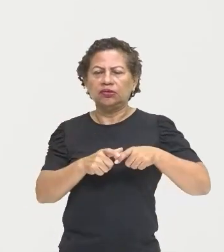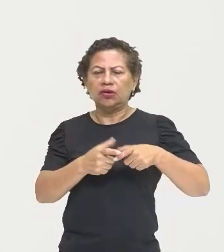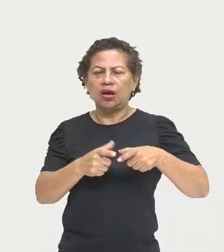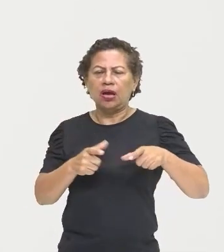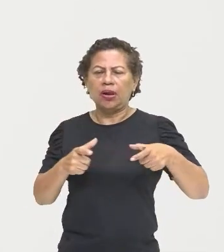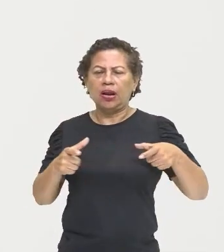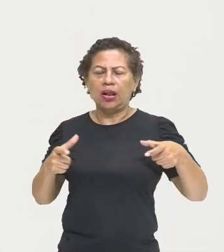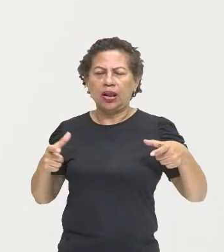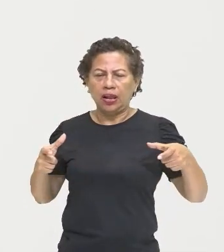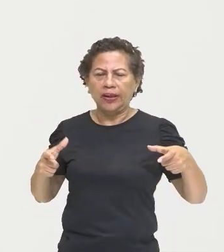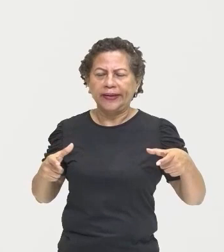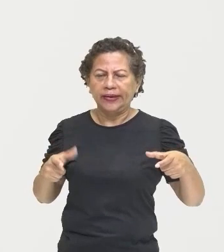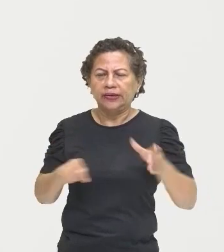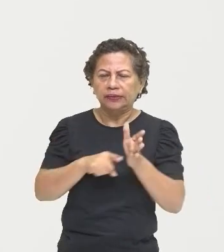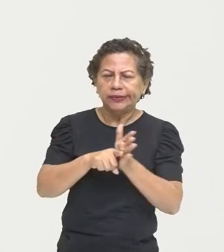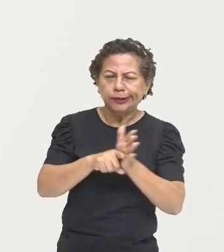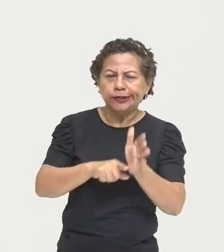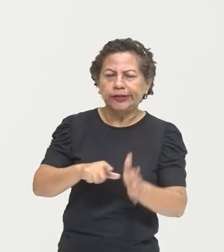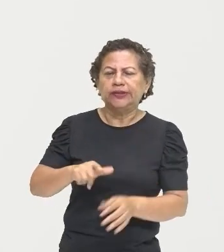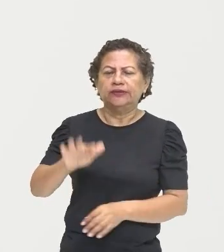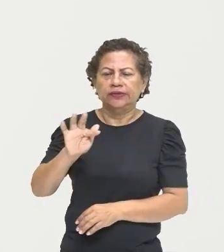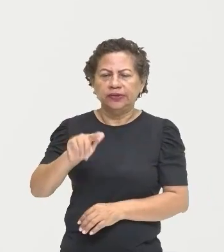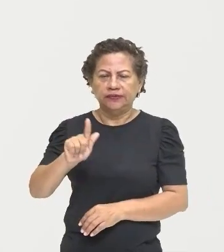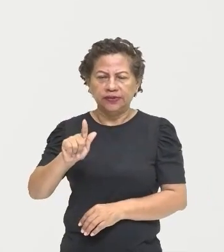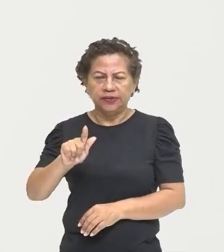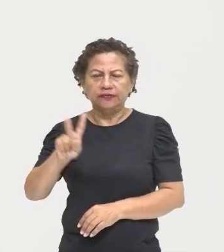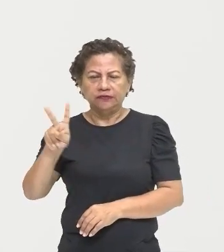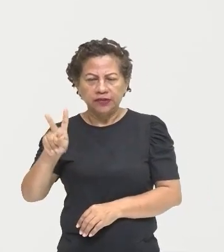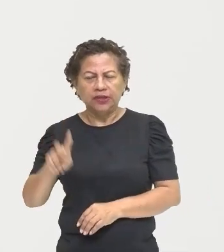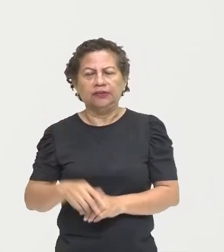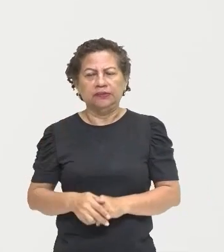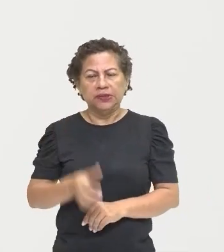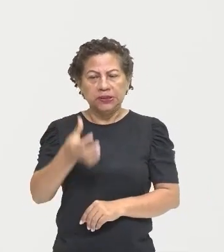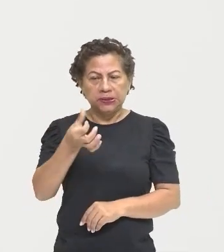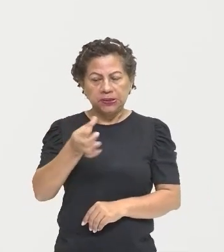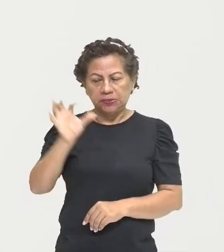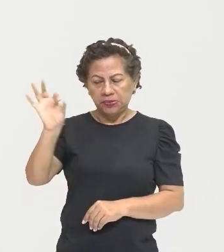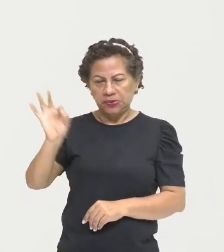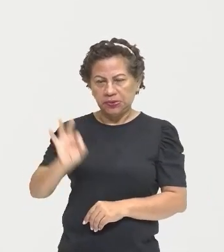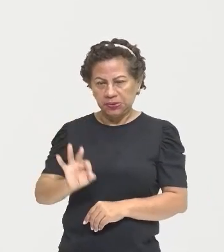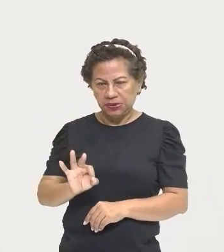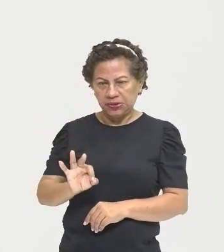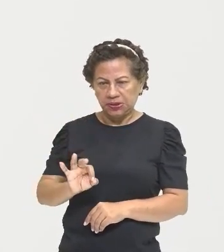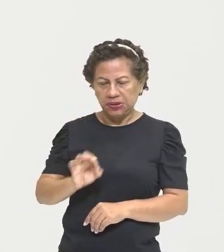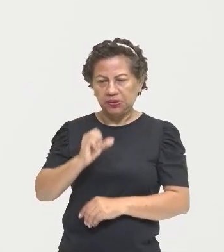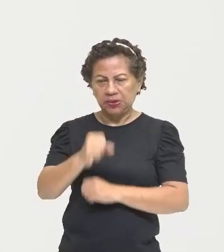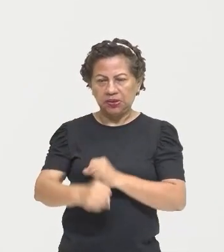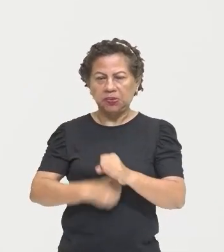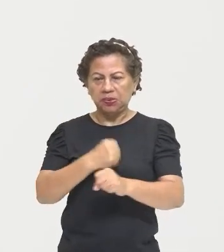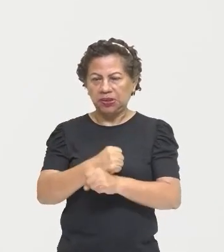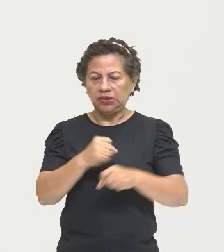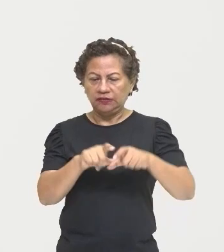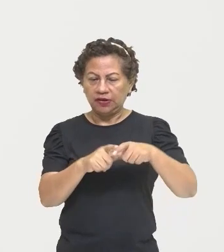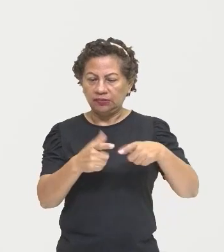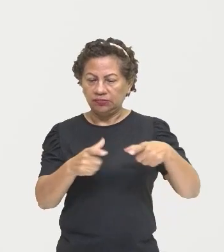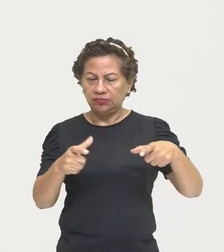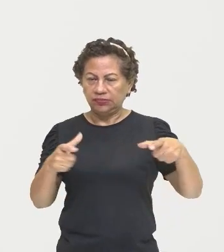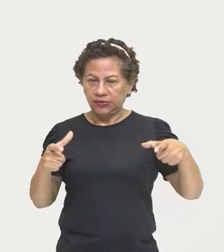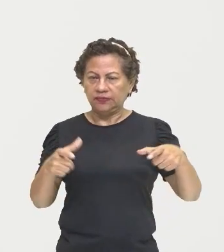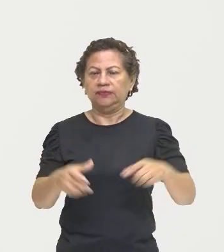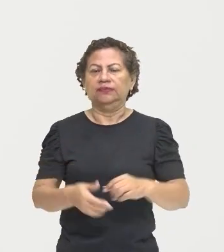a Fundação Getúlio Vargas, cerca de 6% ao ano. E aí a gente chega